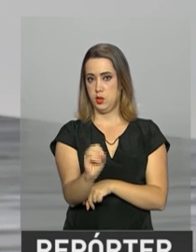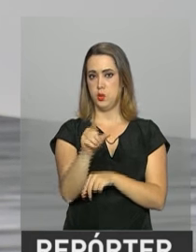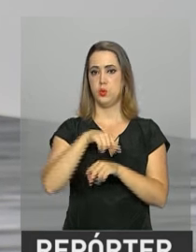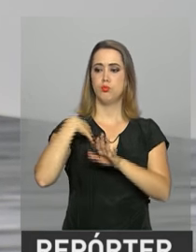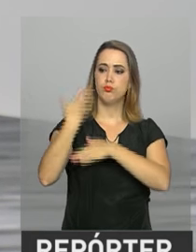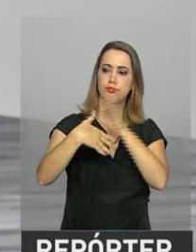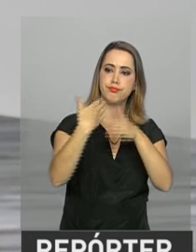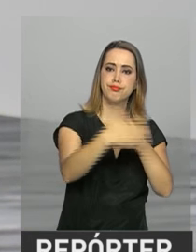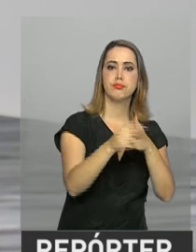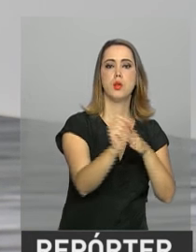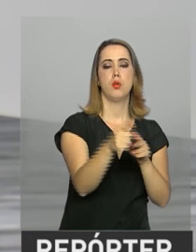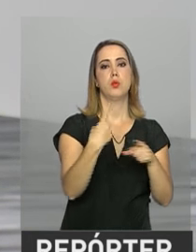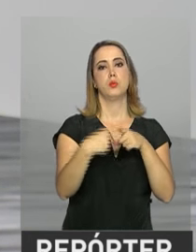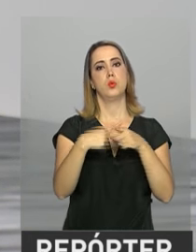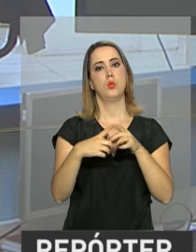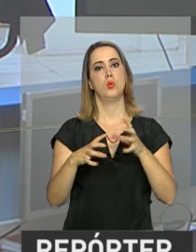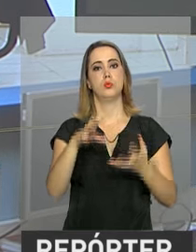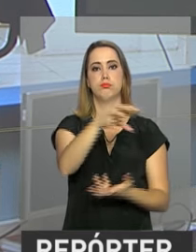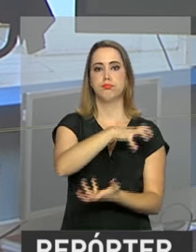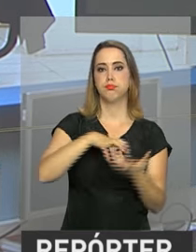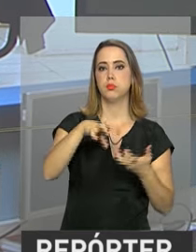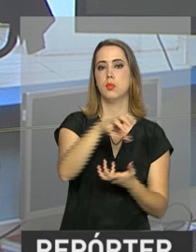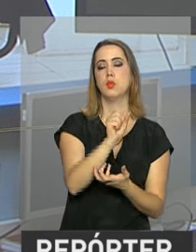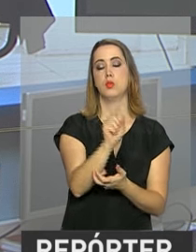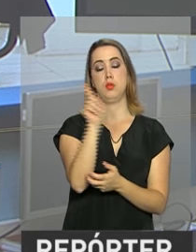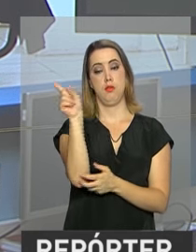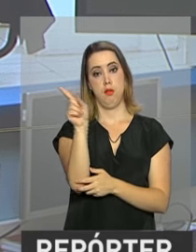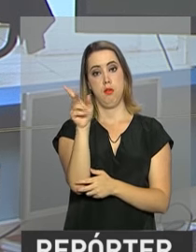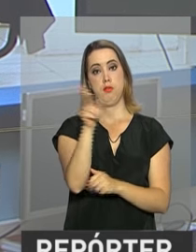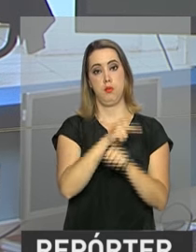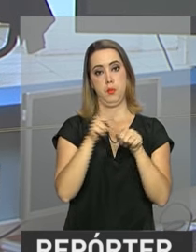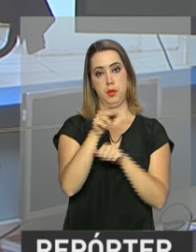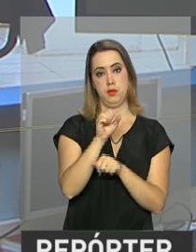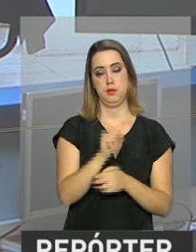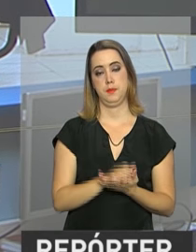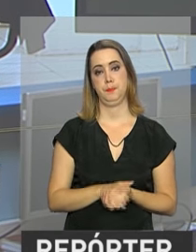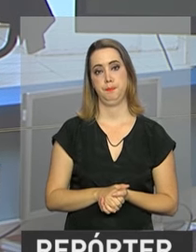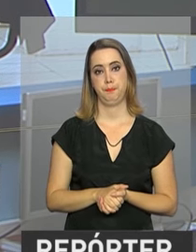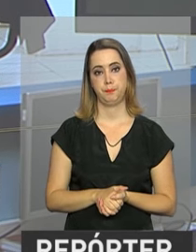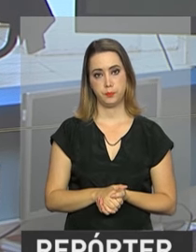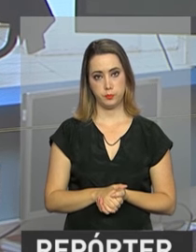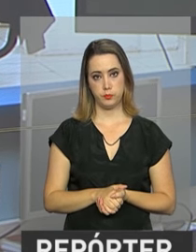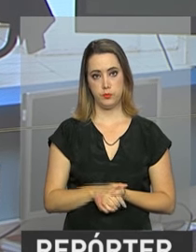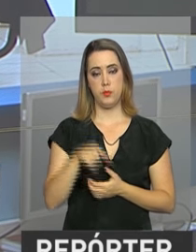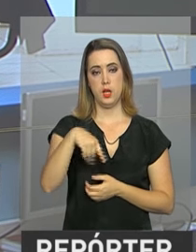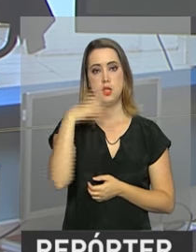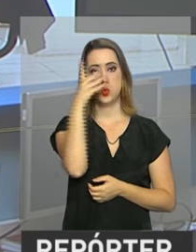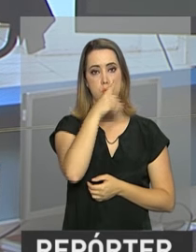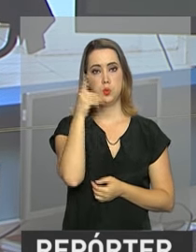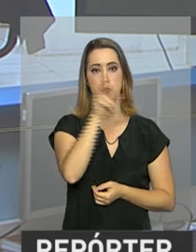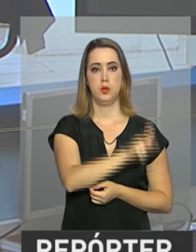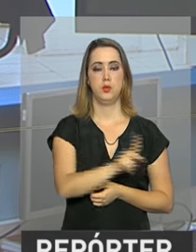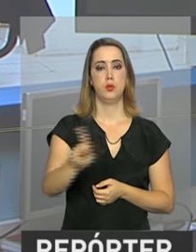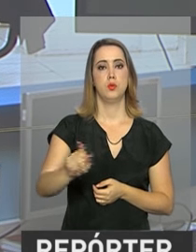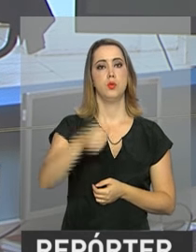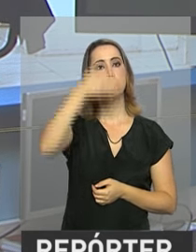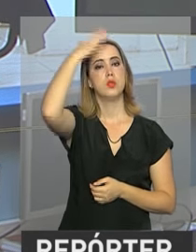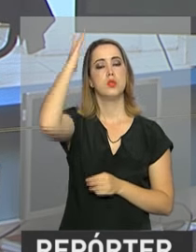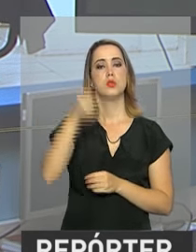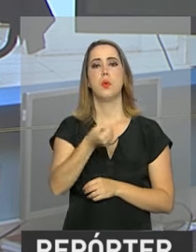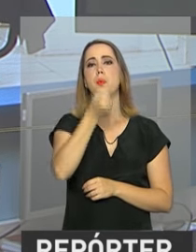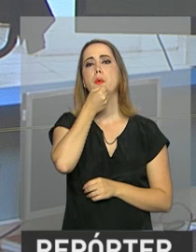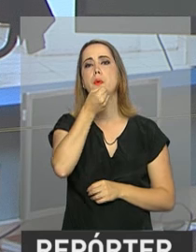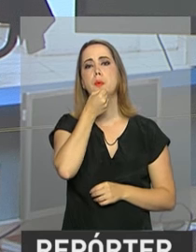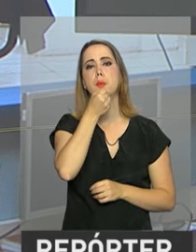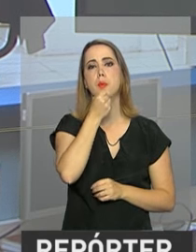do conflito que atinge o país. Também neste domingo, o presidente Temer e os presidentes da Câmara e do Senado concederam